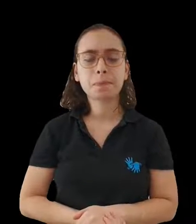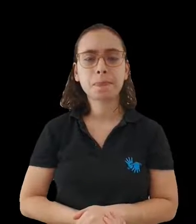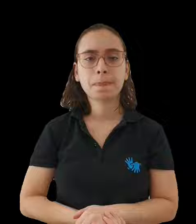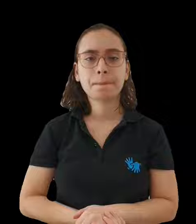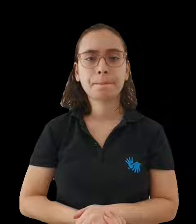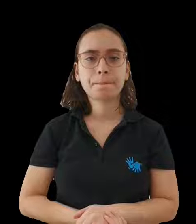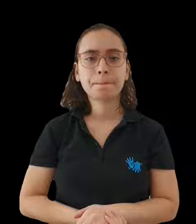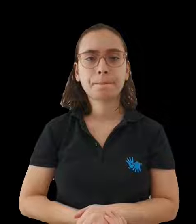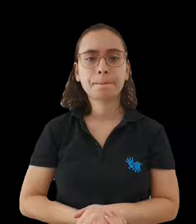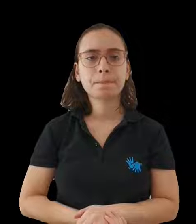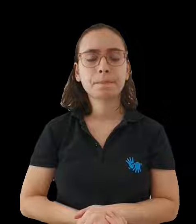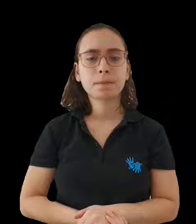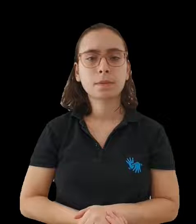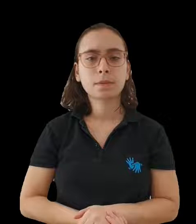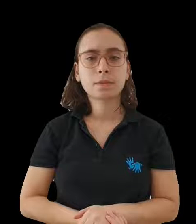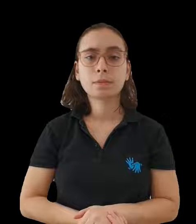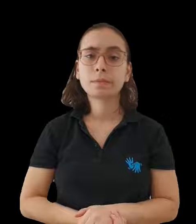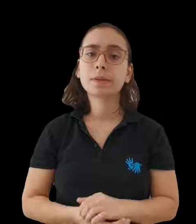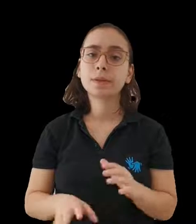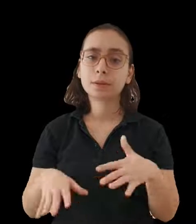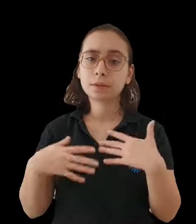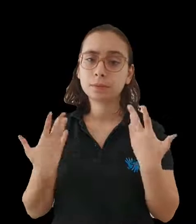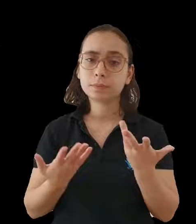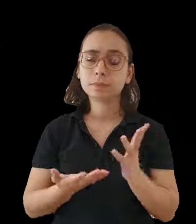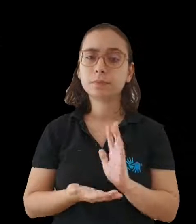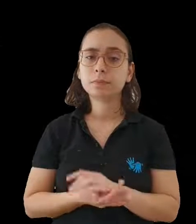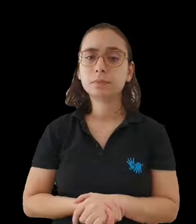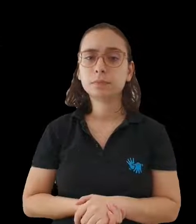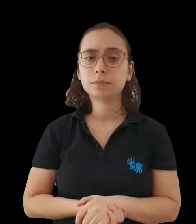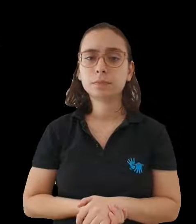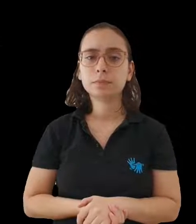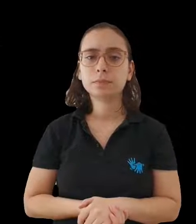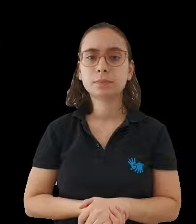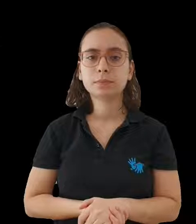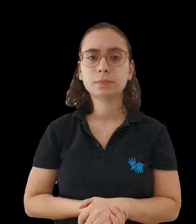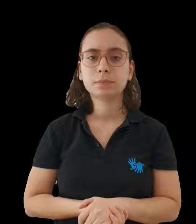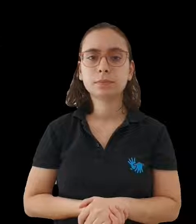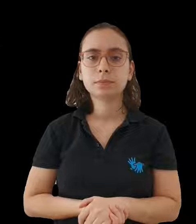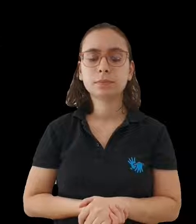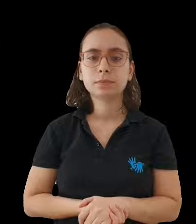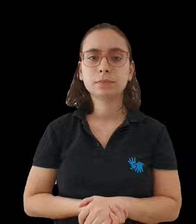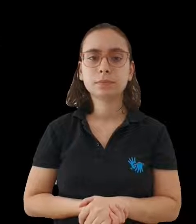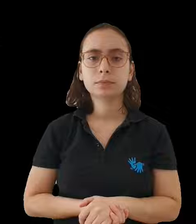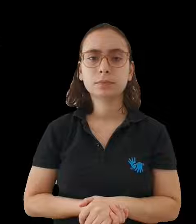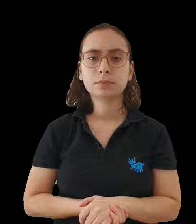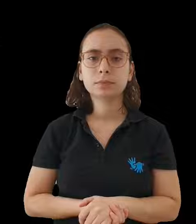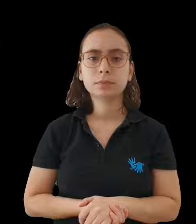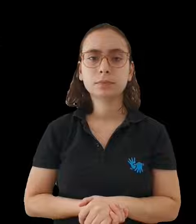Isso. Então... Pode sair de novo. Oi, sai.